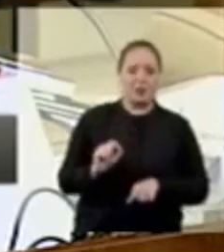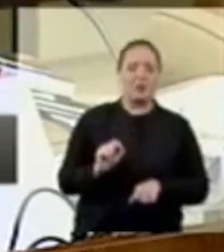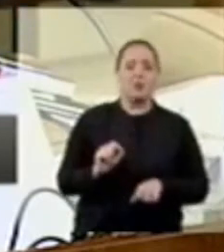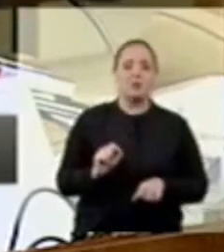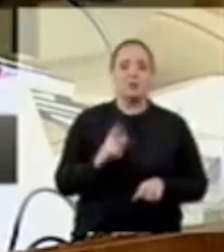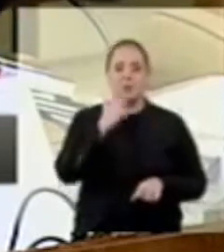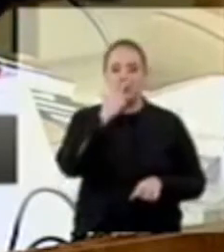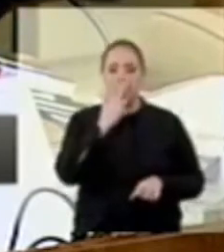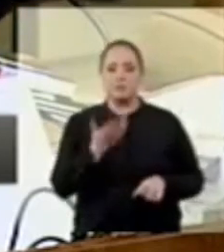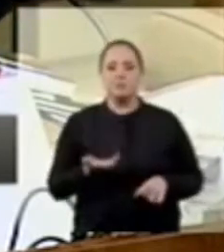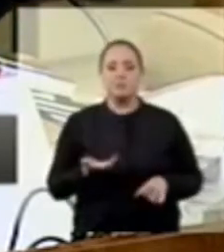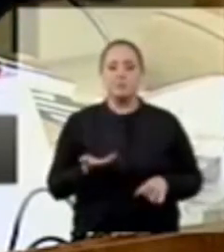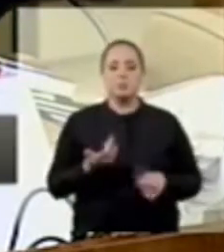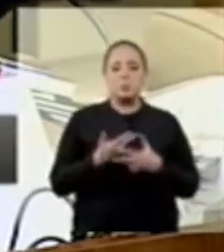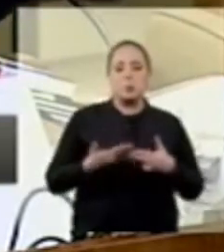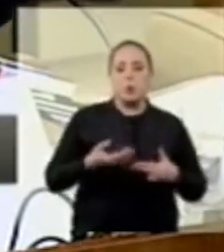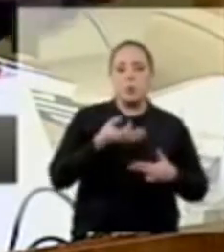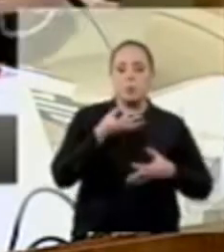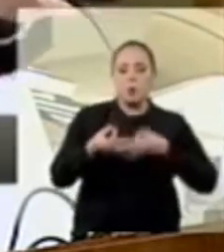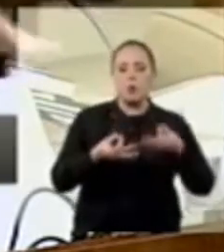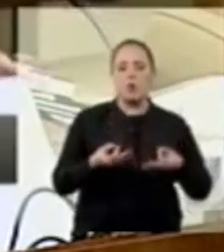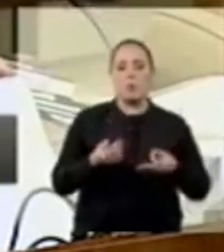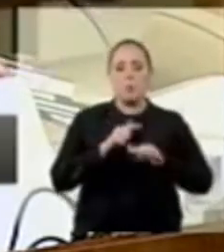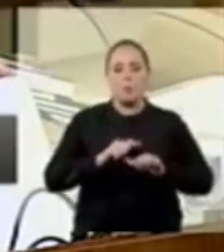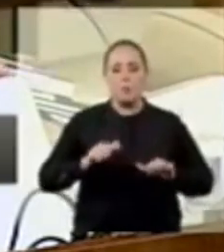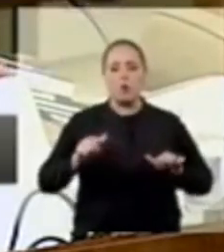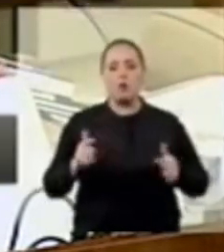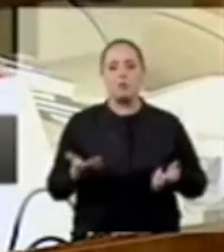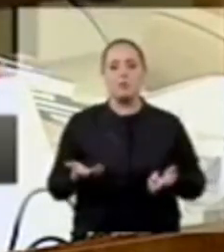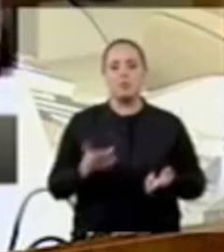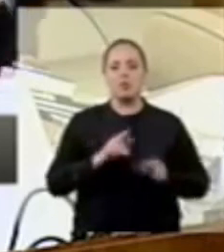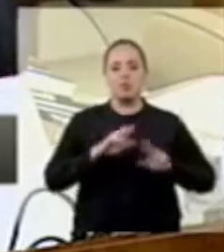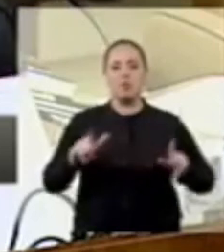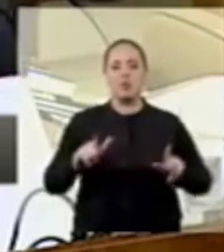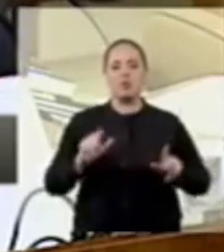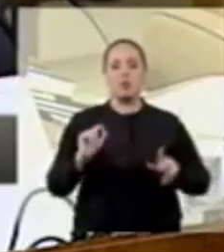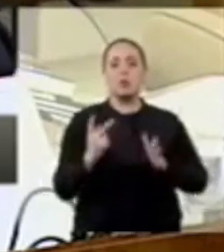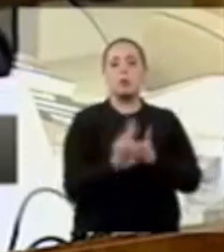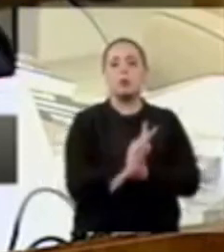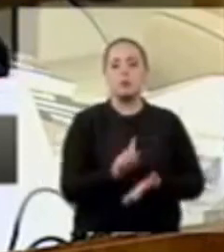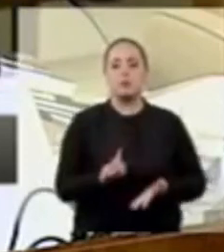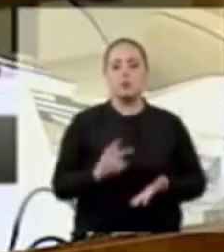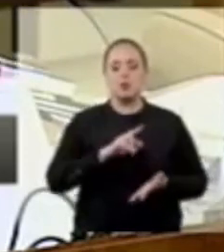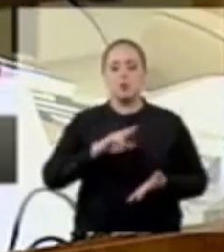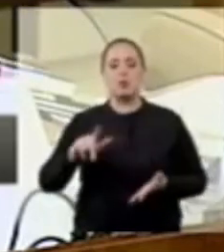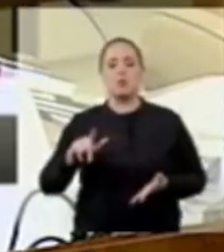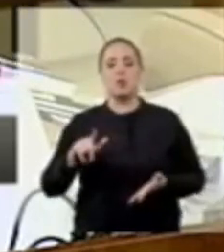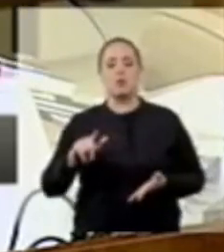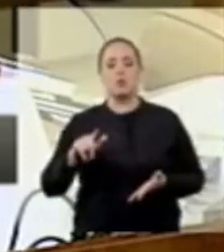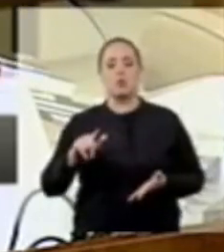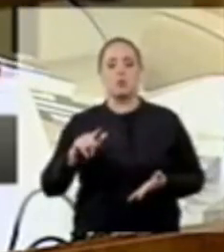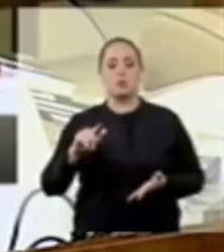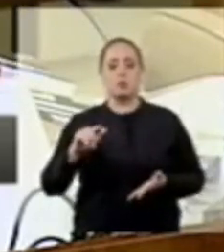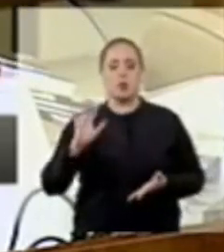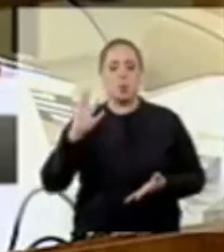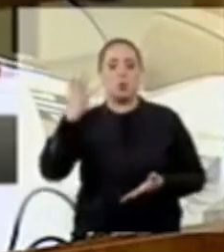retórica vazia alheio aos fatos alheio ao que acontece no mundo